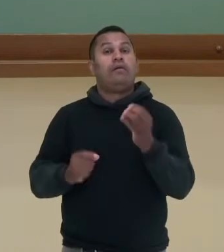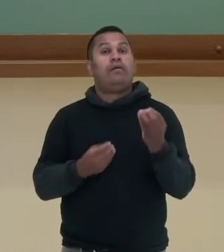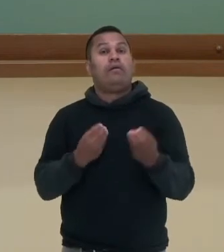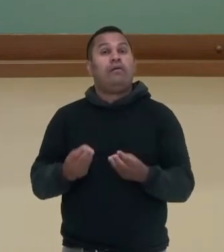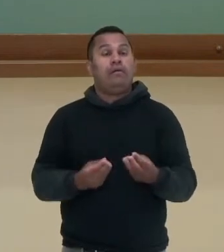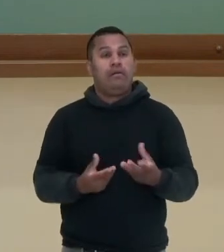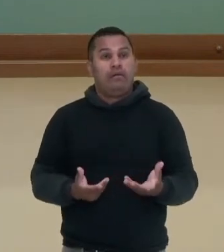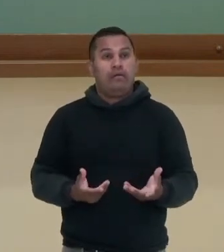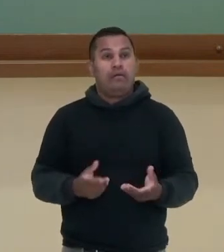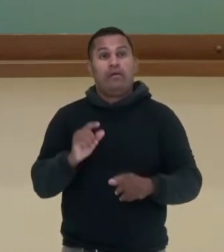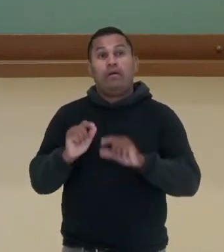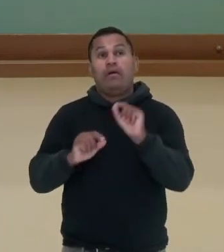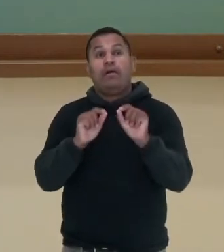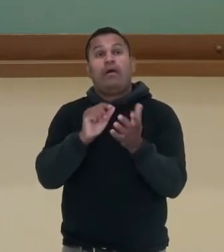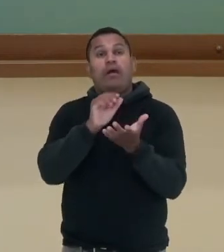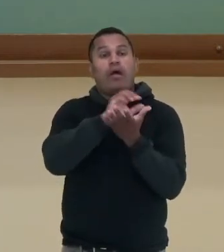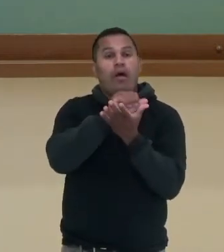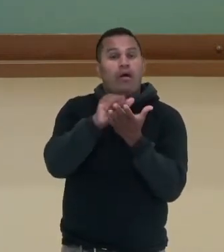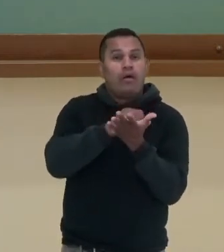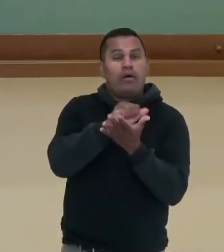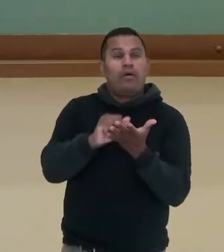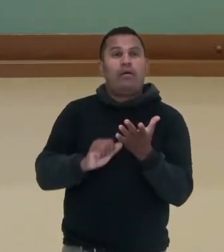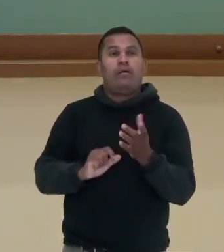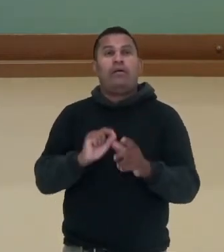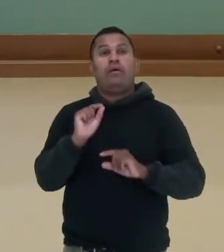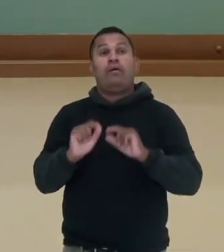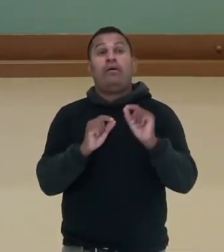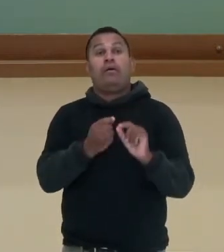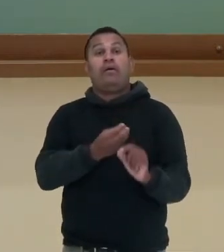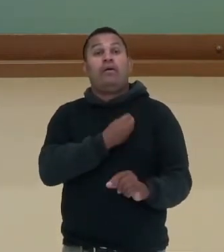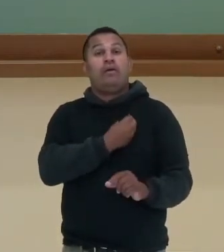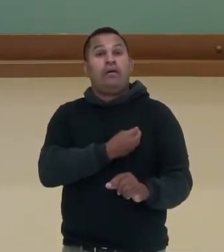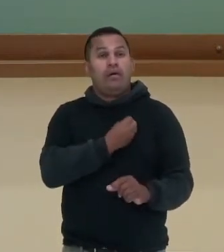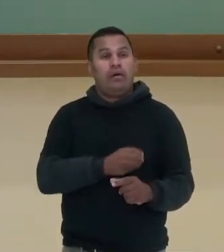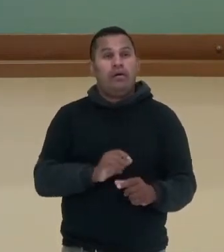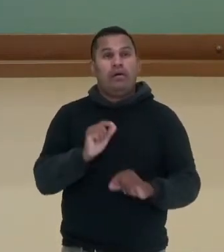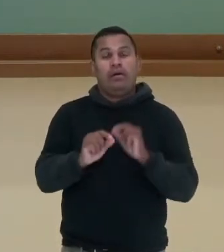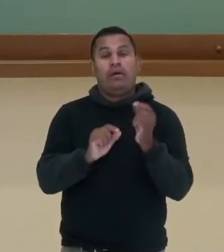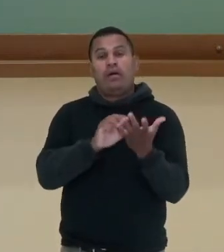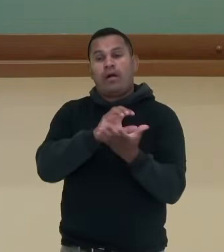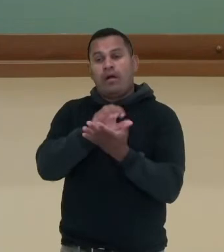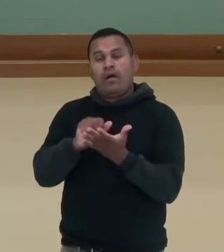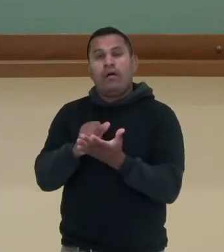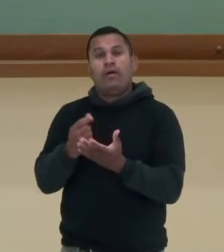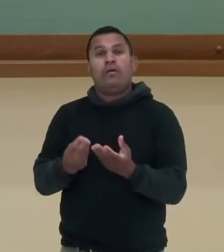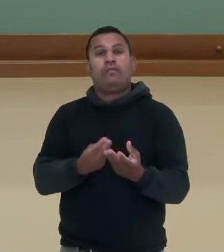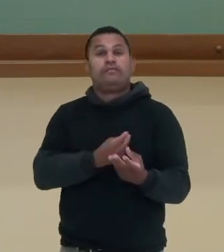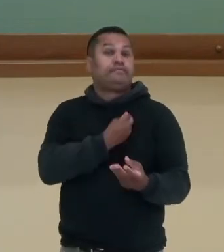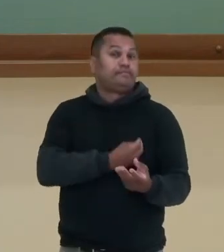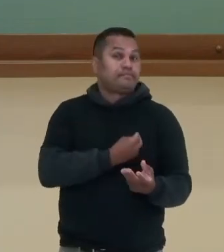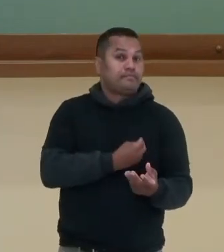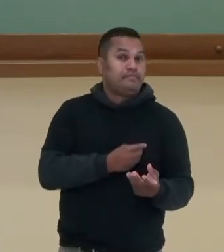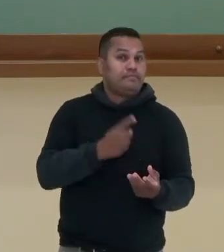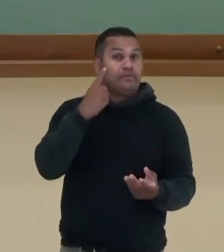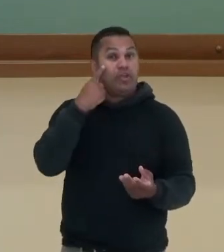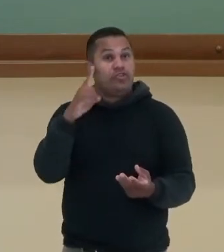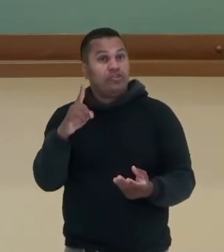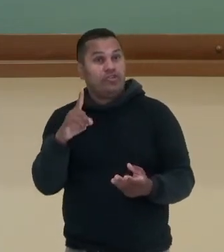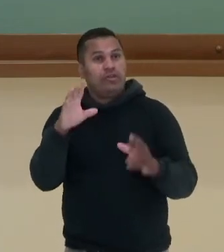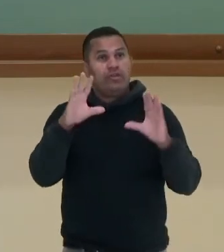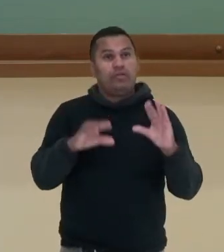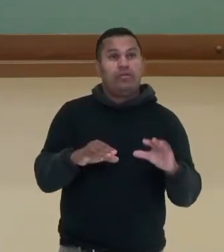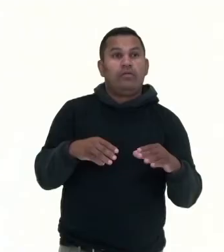predadores, quais são os hábitos noturnos, diurnos, é carnívoro, é herbívoro, Então, essas coisas são o nicho